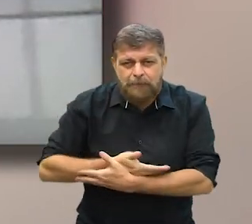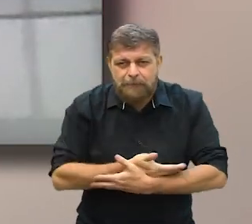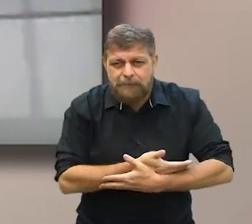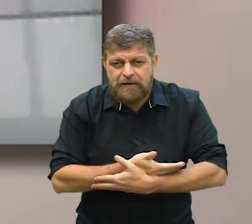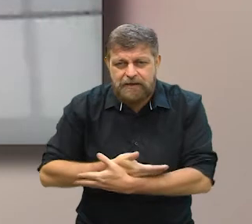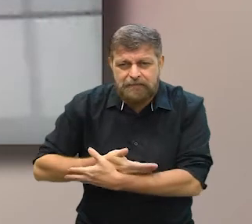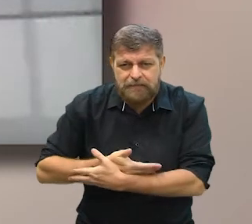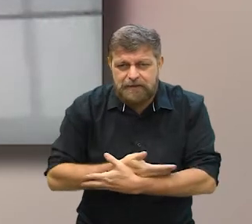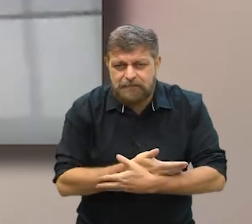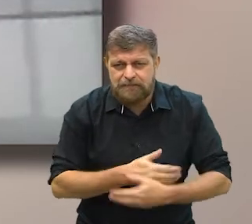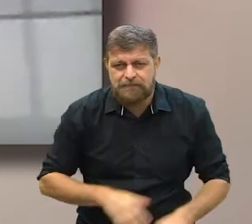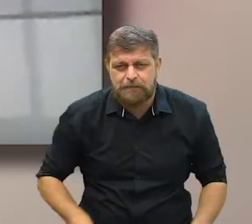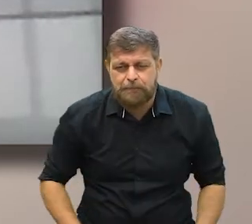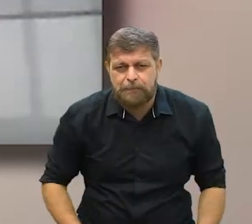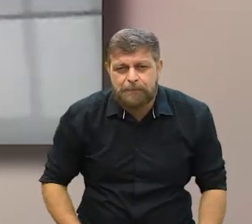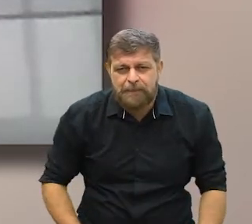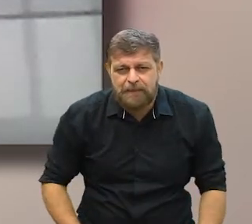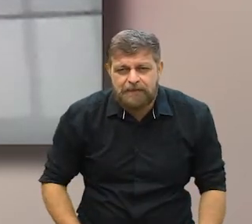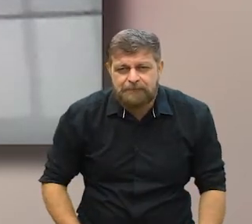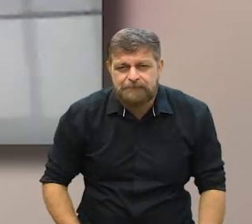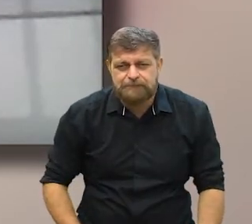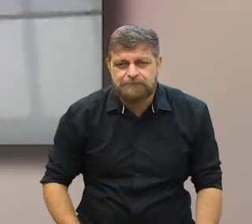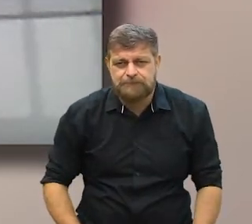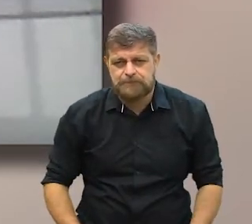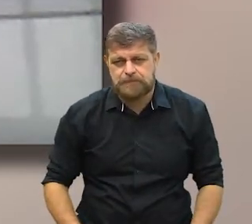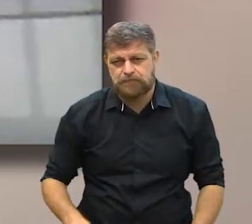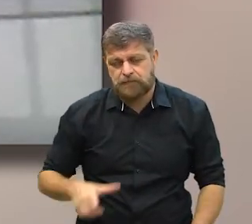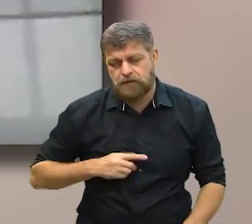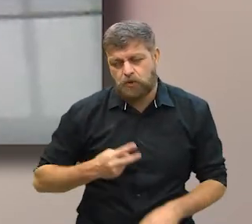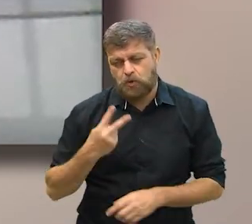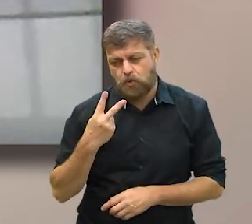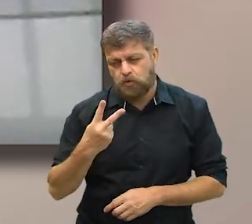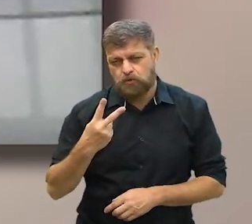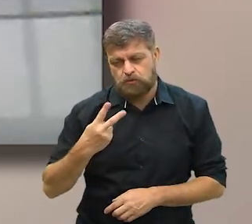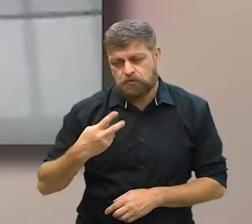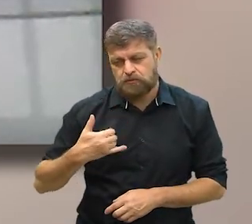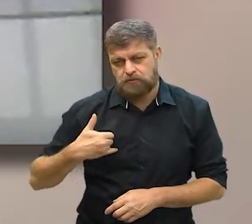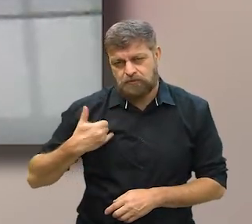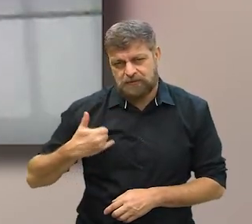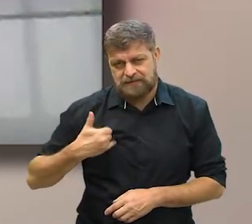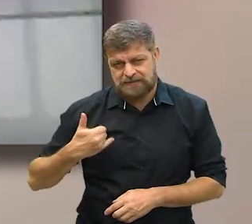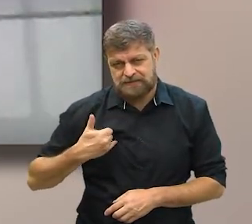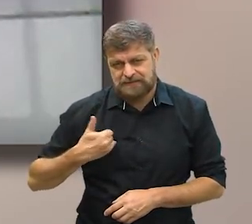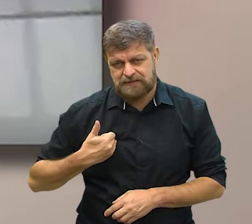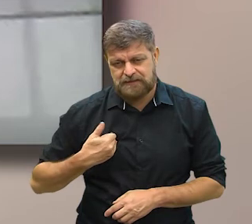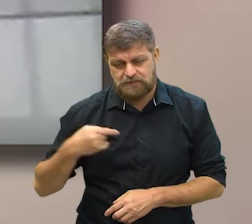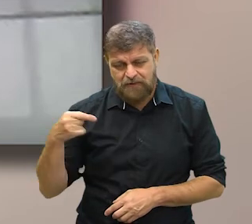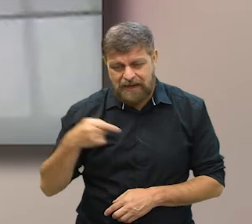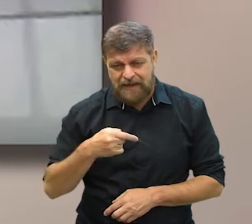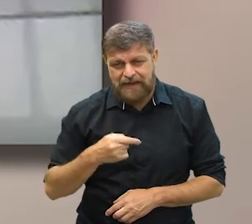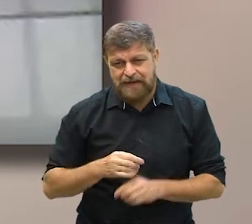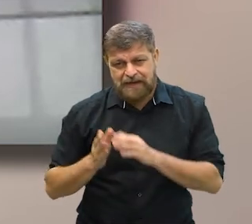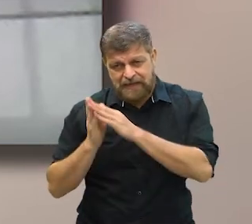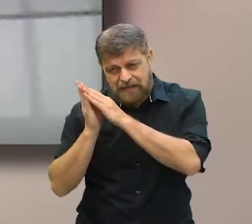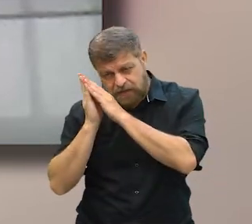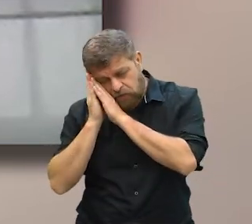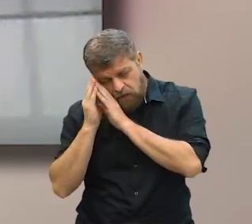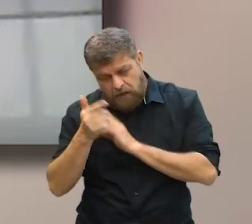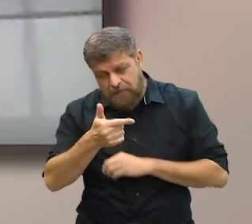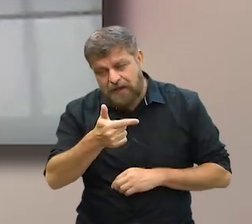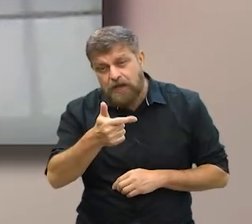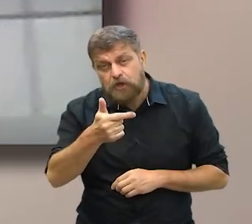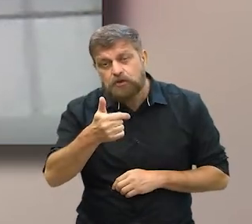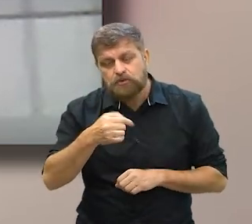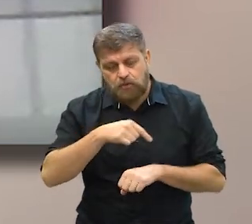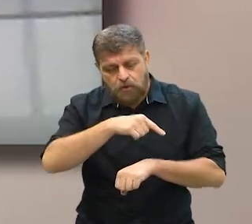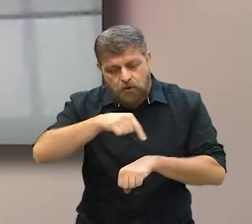para dar, assim, uma ideia, um bebê precisa dormir, né, primeiros 2 anos de